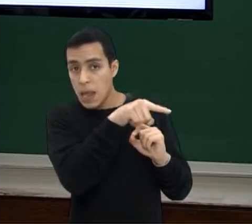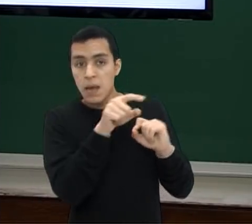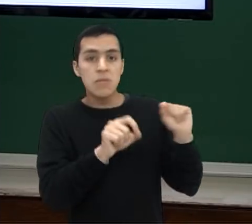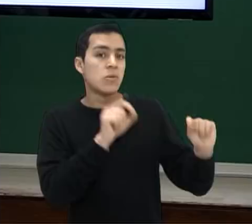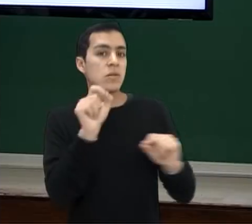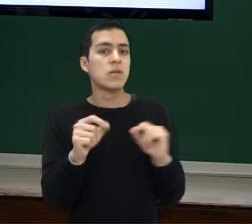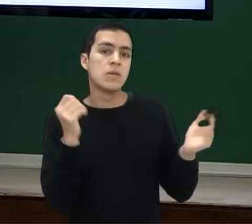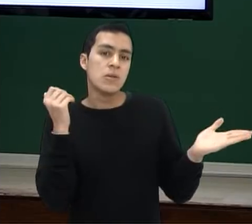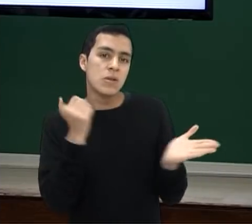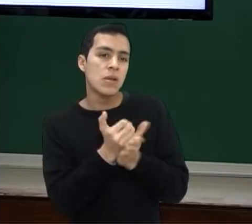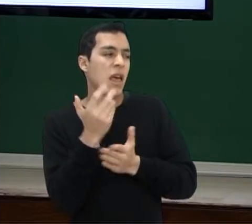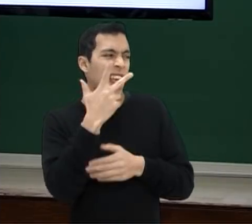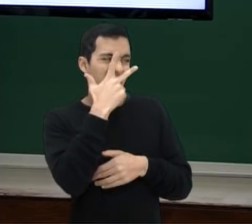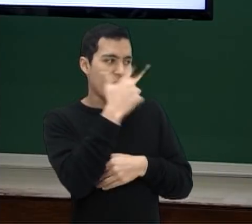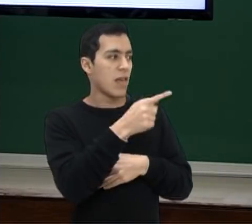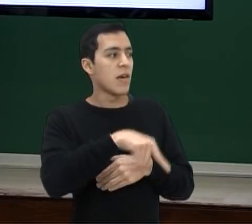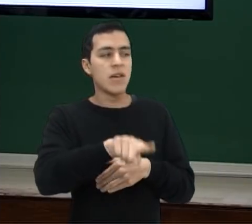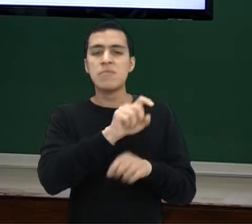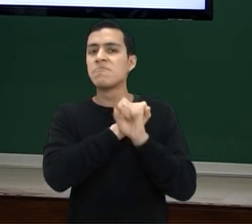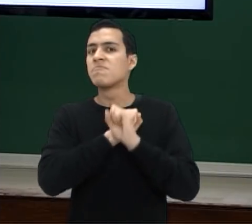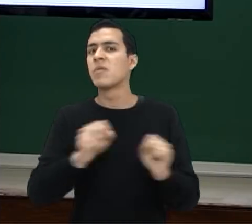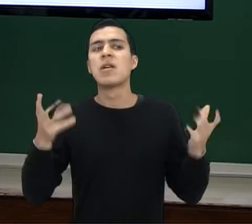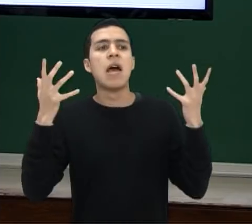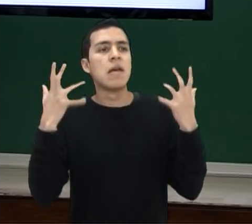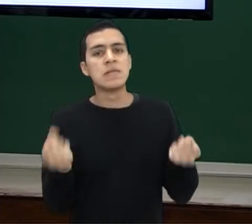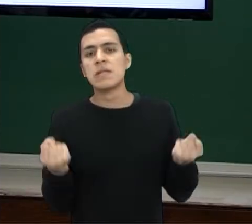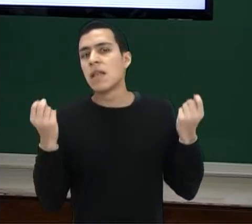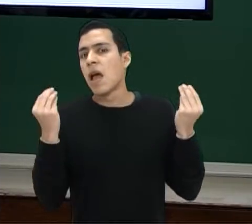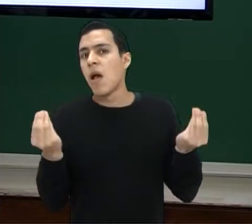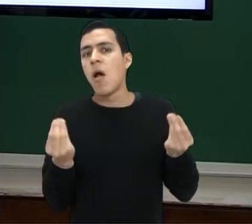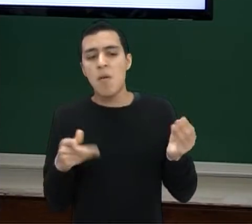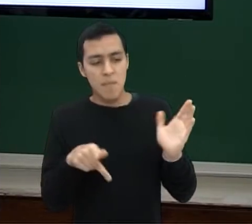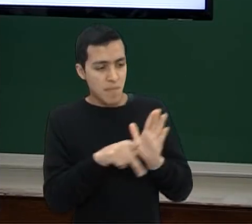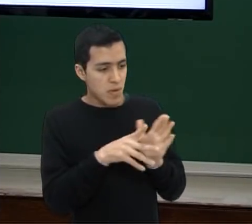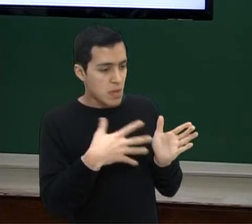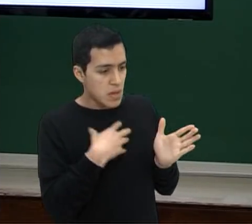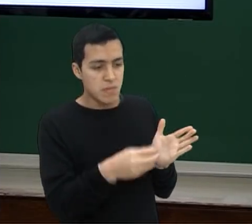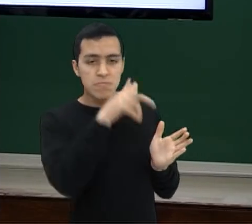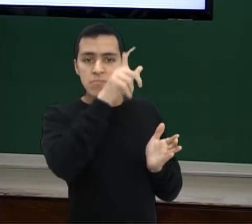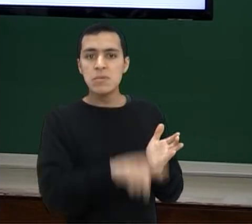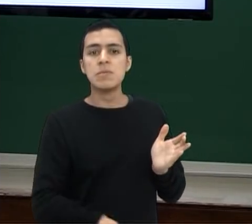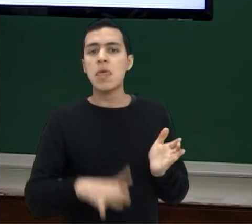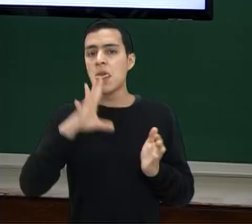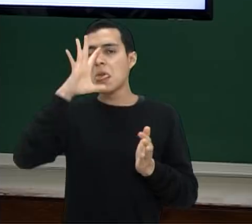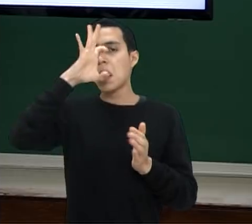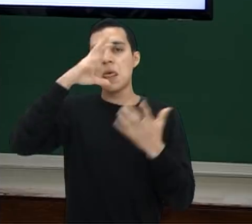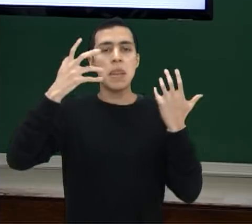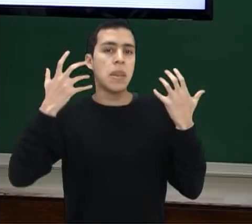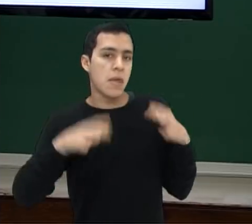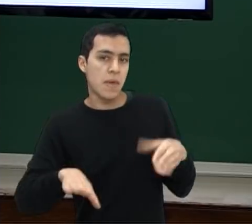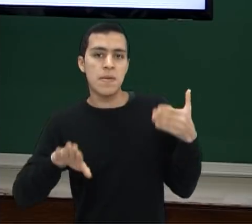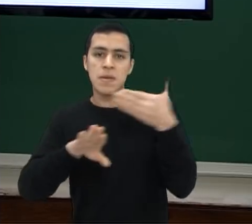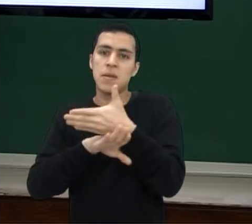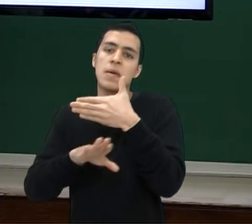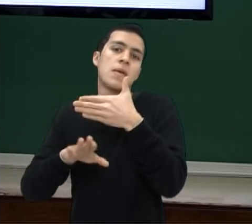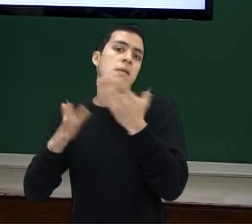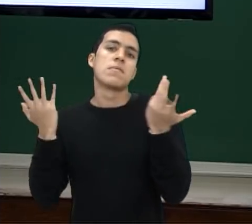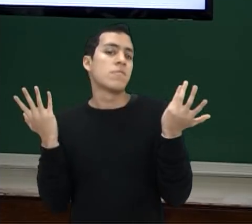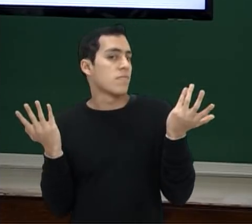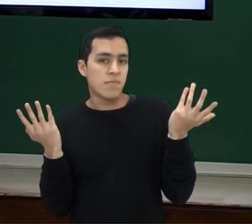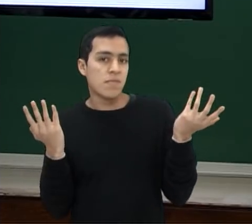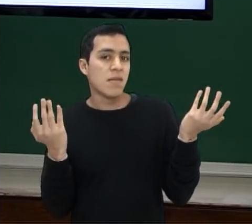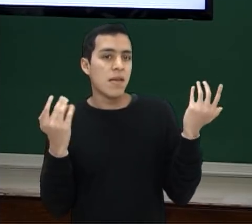de repente começar a achar que é inadmissível, né, ter o próprio filho alguém que digamos assim, se ajusta